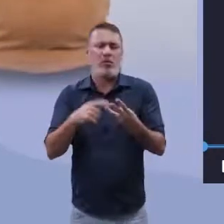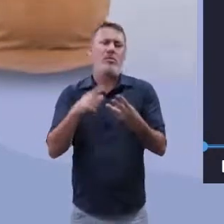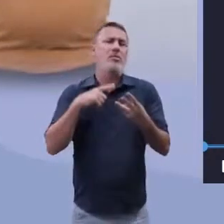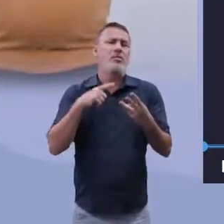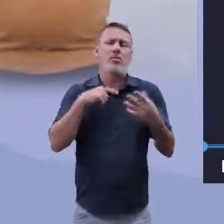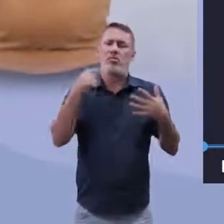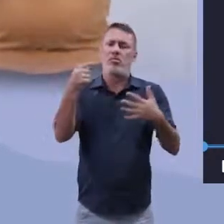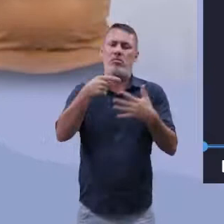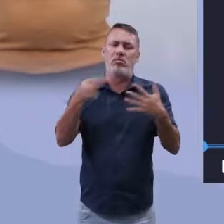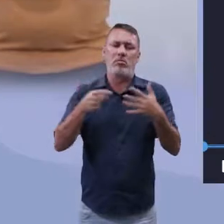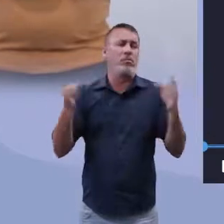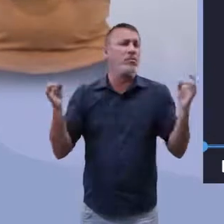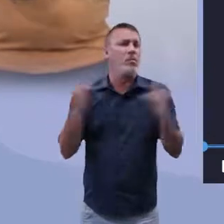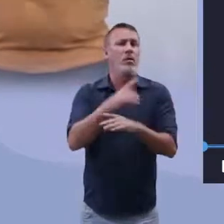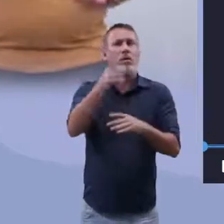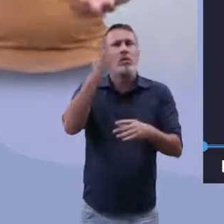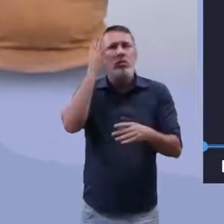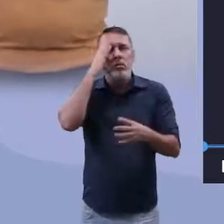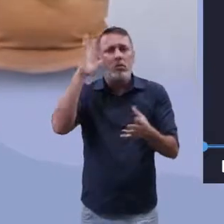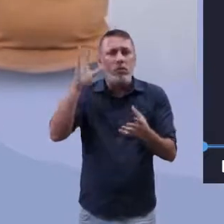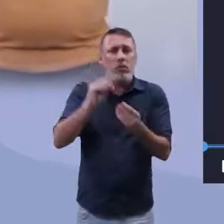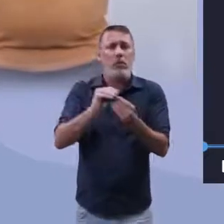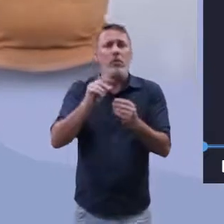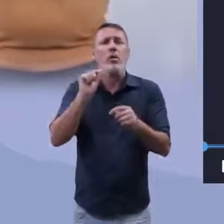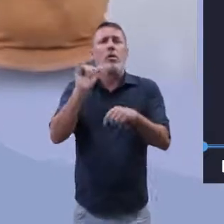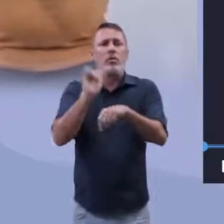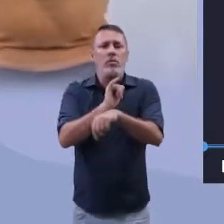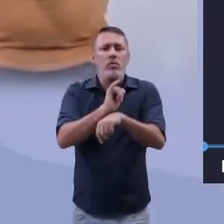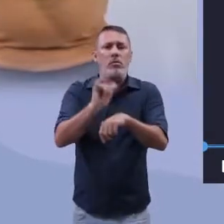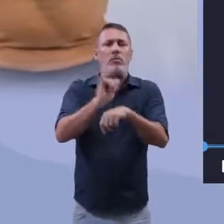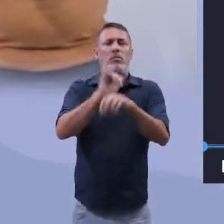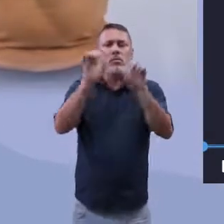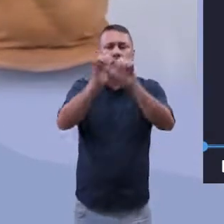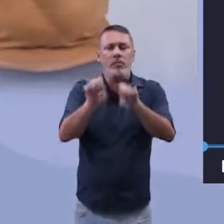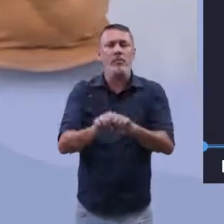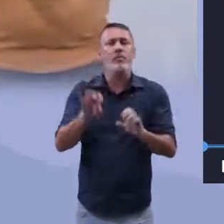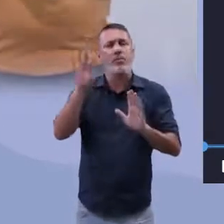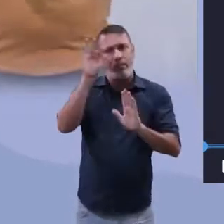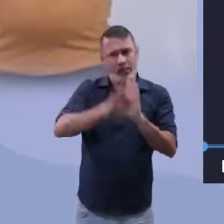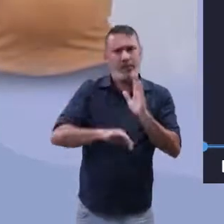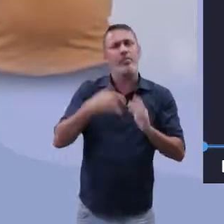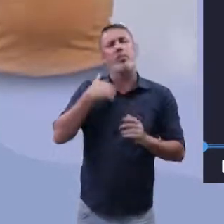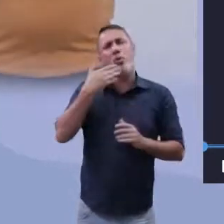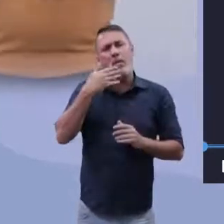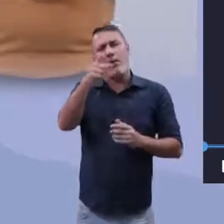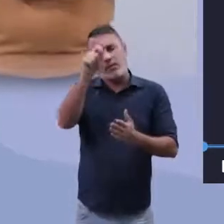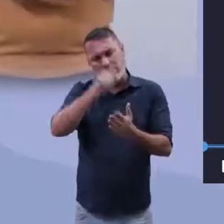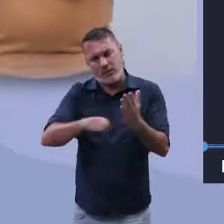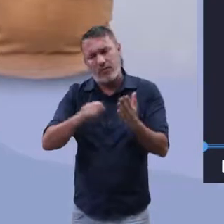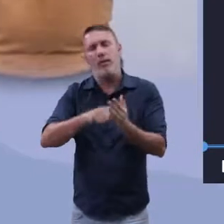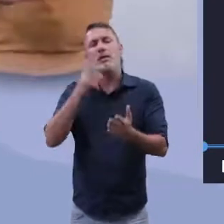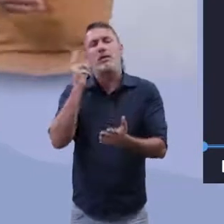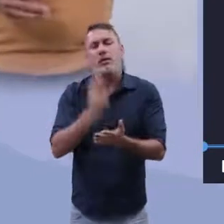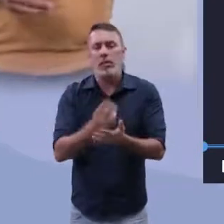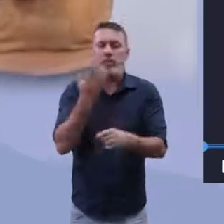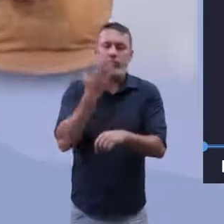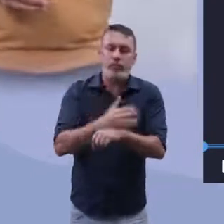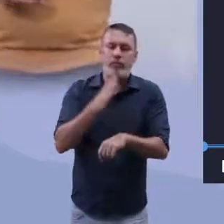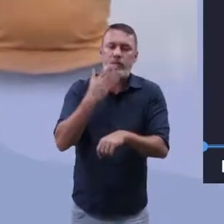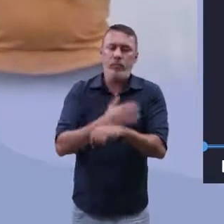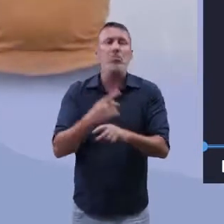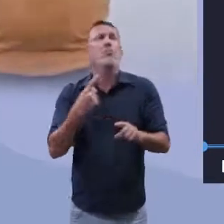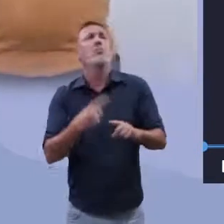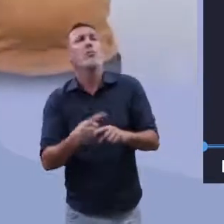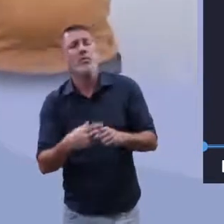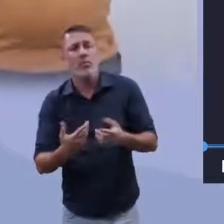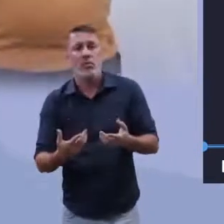tem todos os elementos que servem para estruturar um texto e é por isso que eu peço para você escrever. Sempre